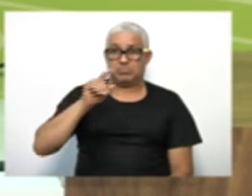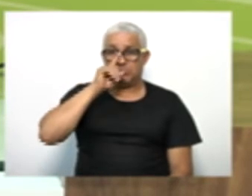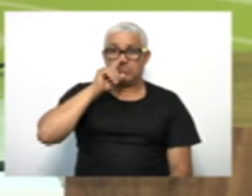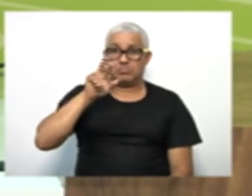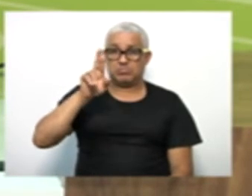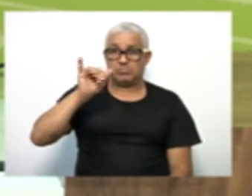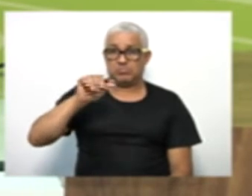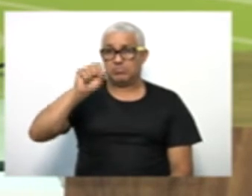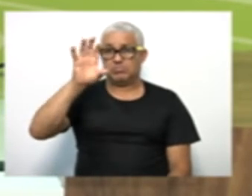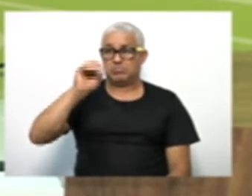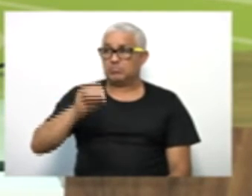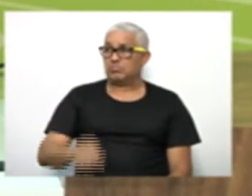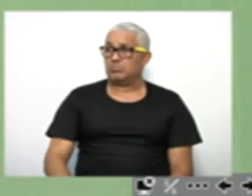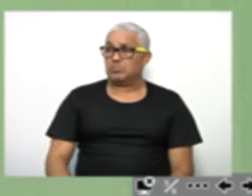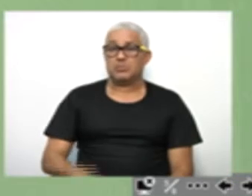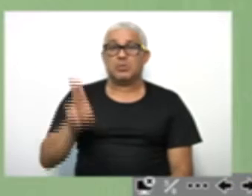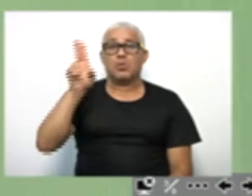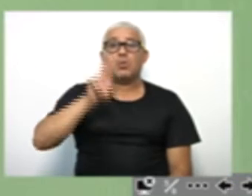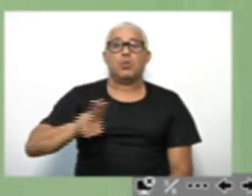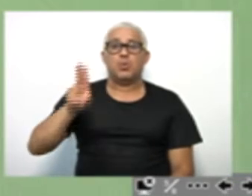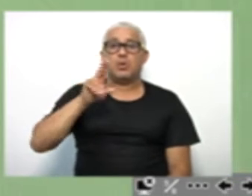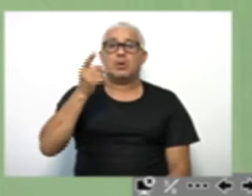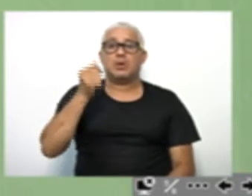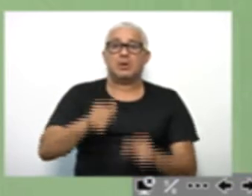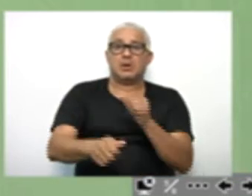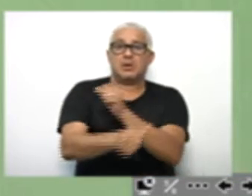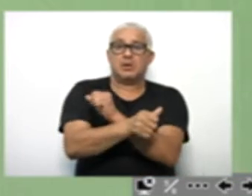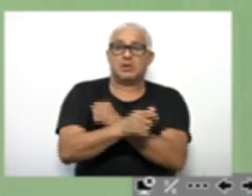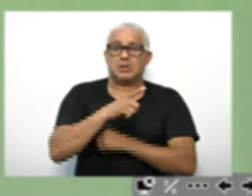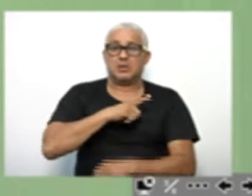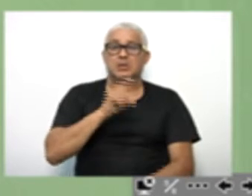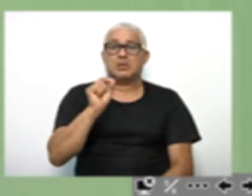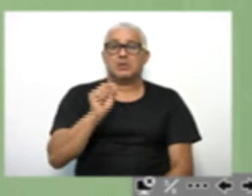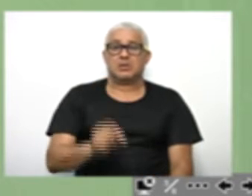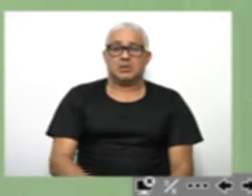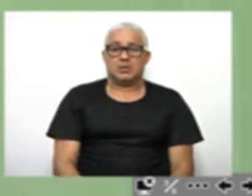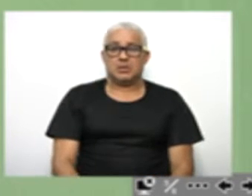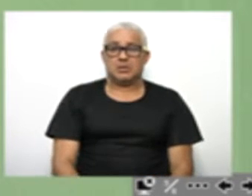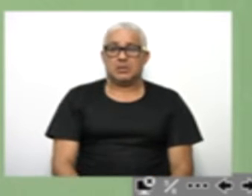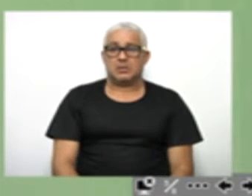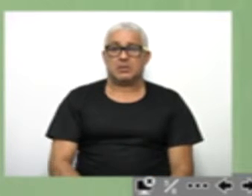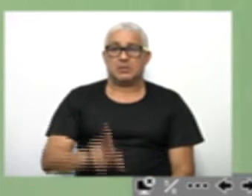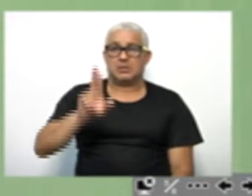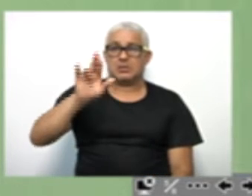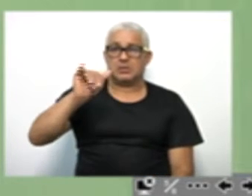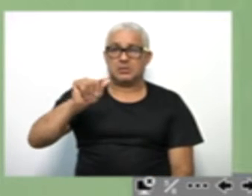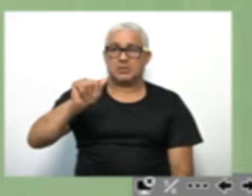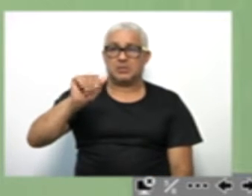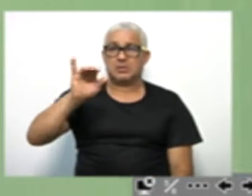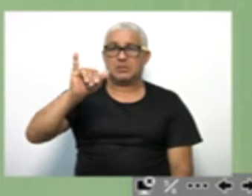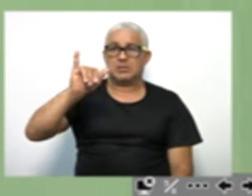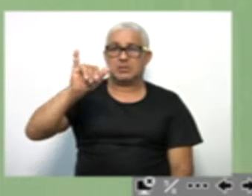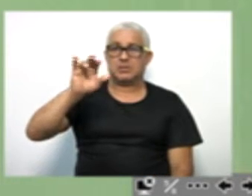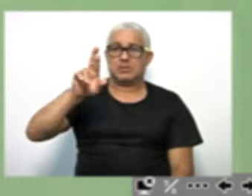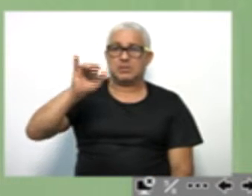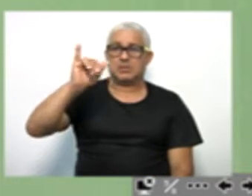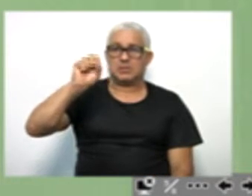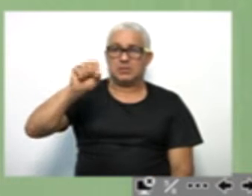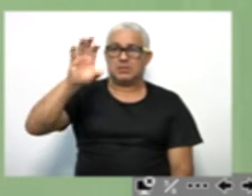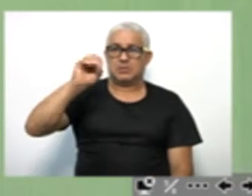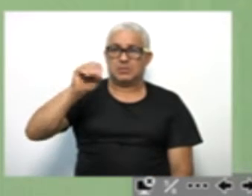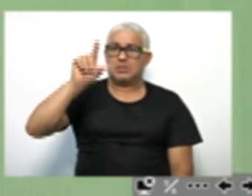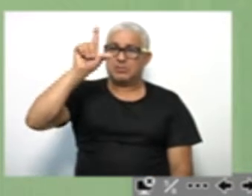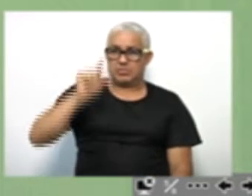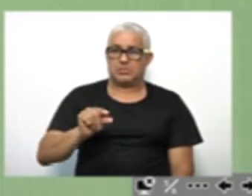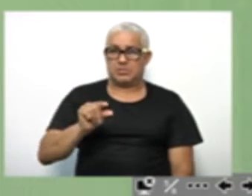dizendo, ele utiliza aqueles investimentos que têm um risco bem menor, porém a possibilidade